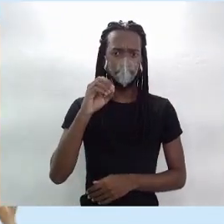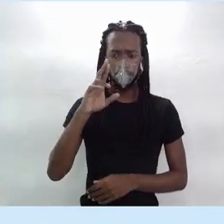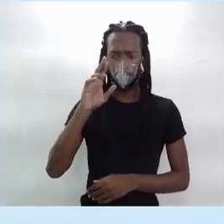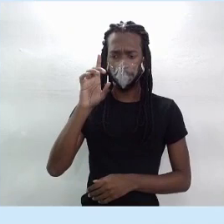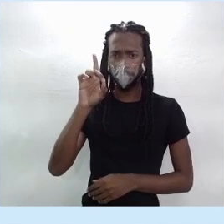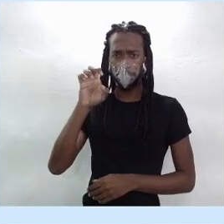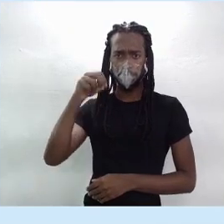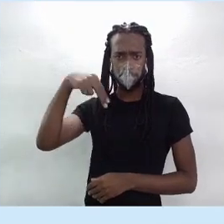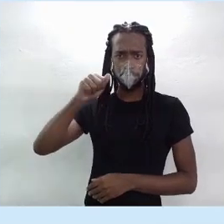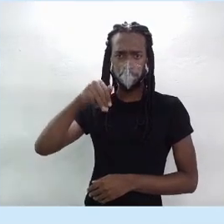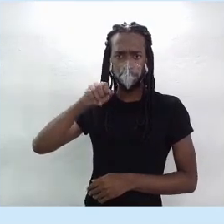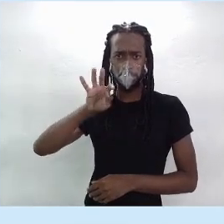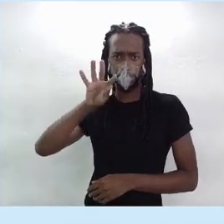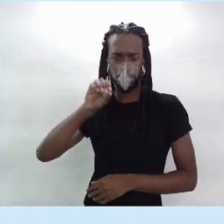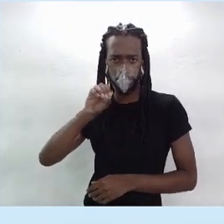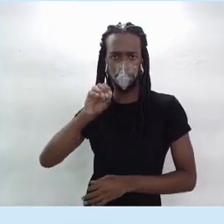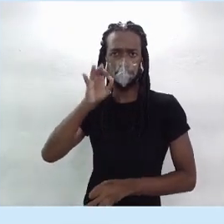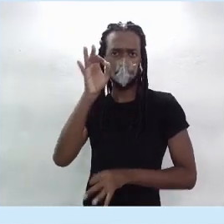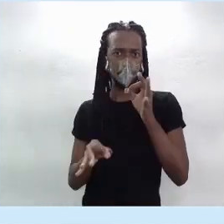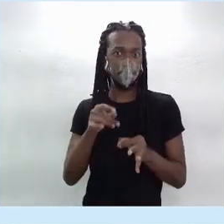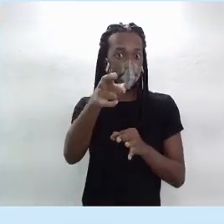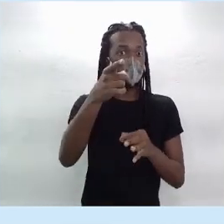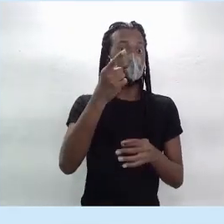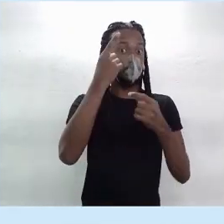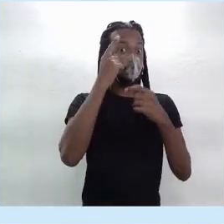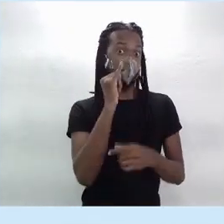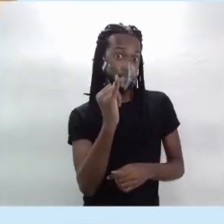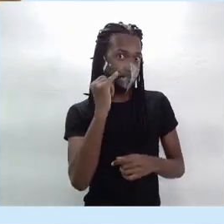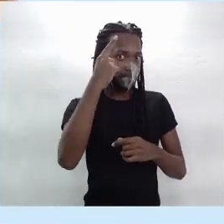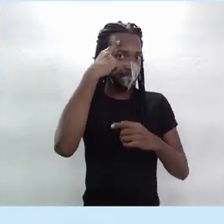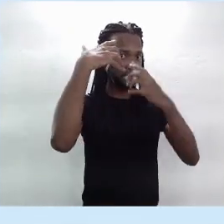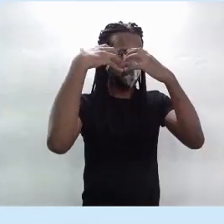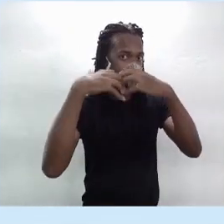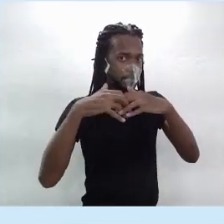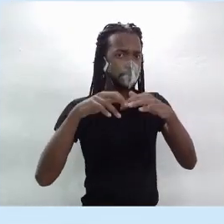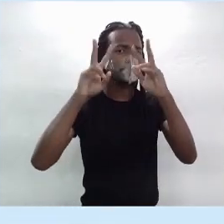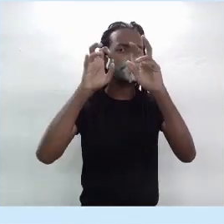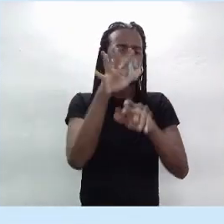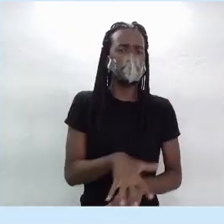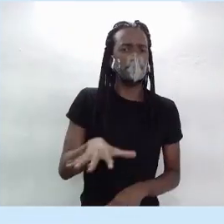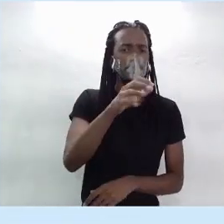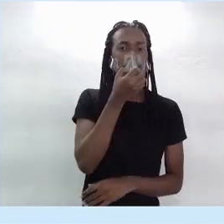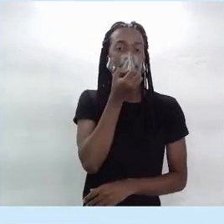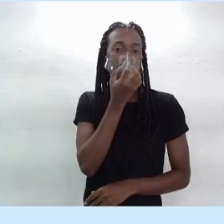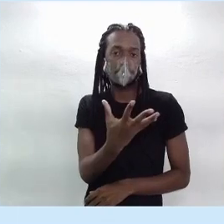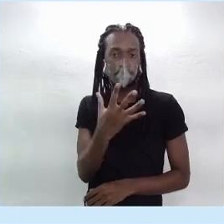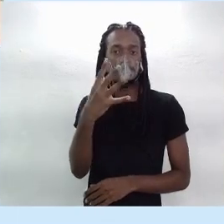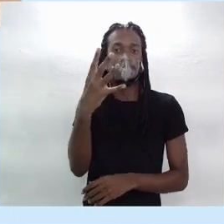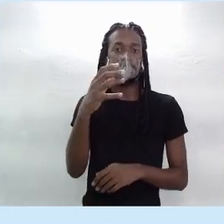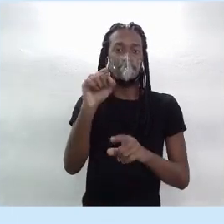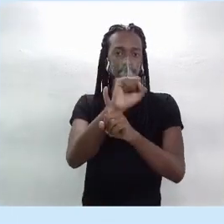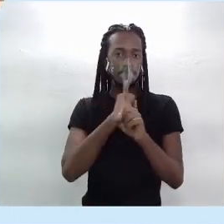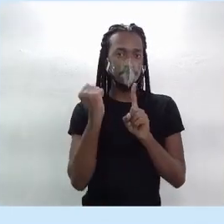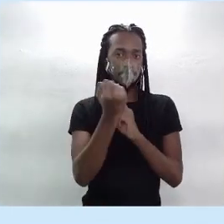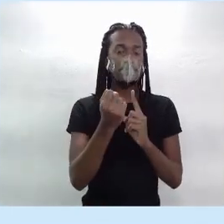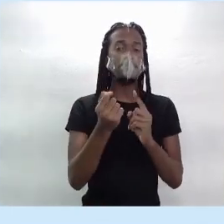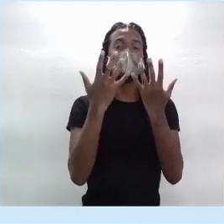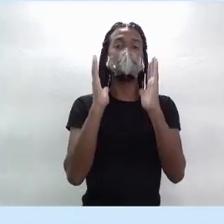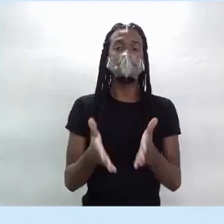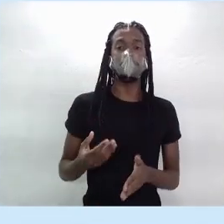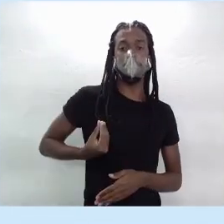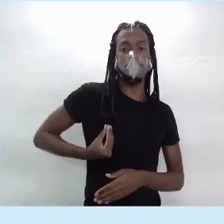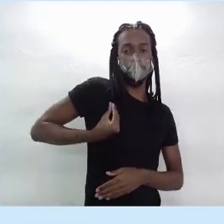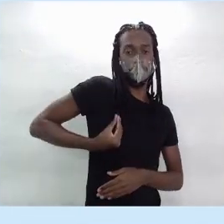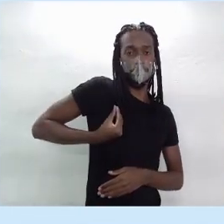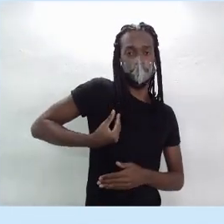ordenamento jurídico. Reflitam sobre esse bem social, sobre essa questão da